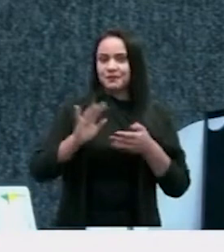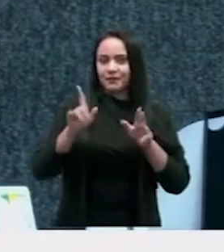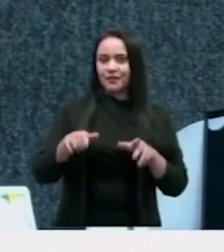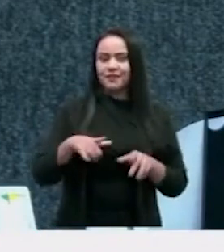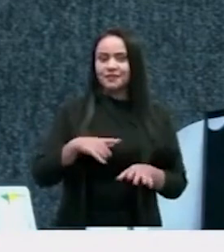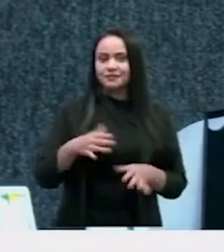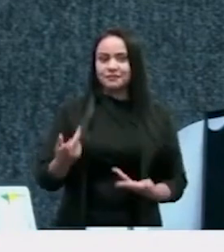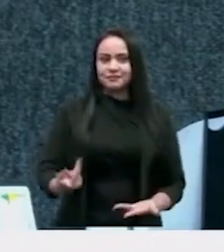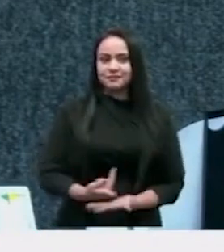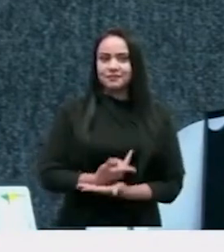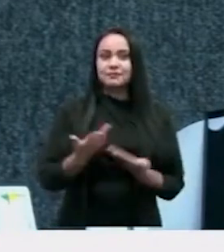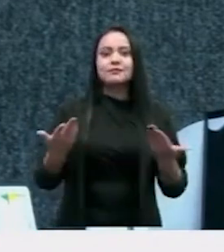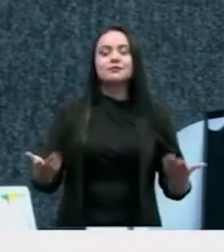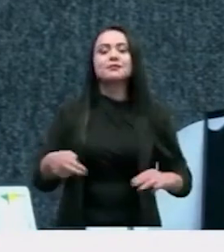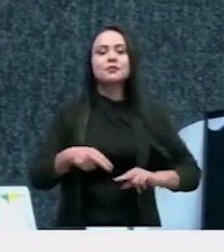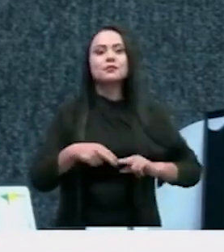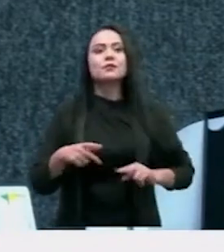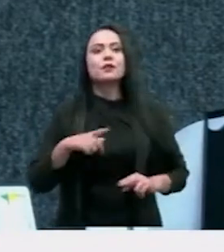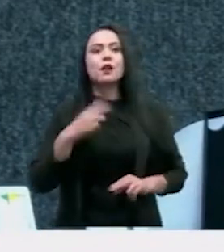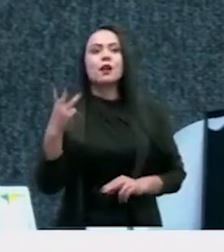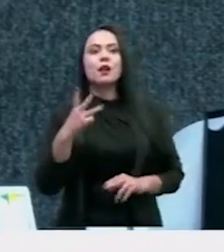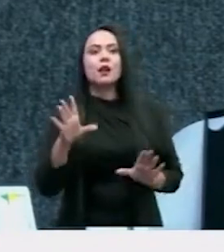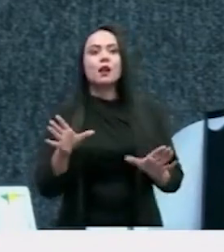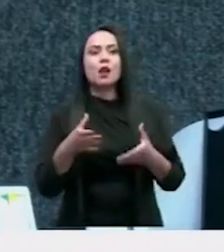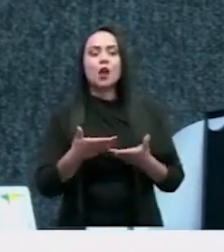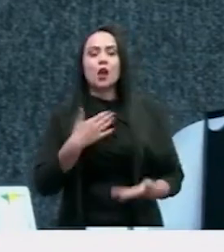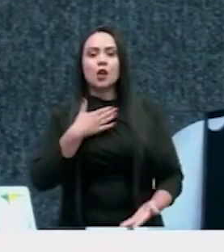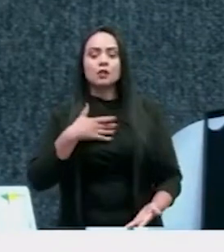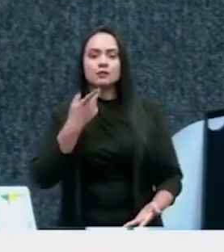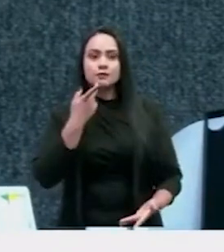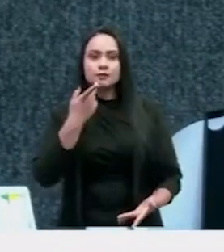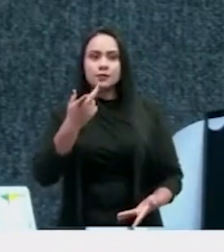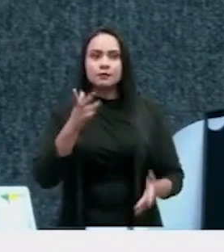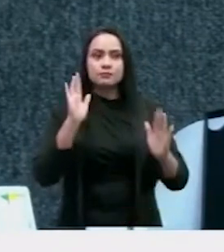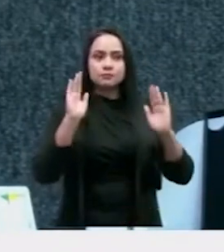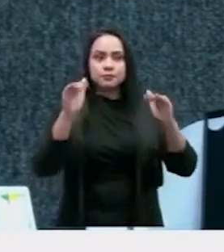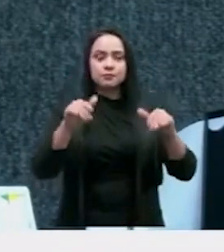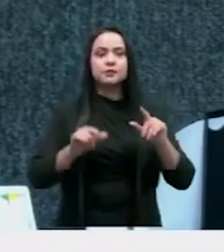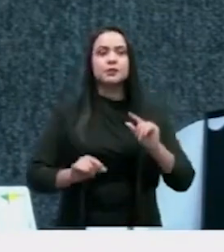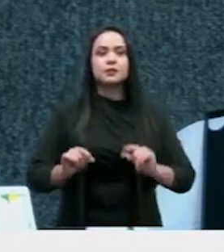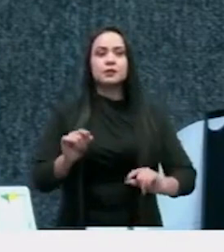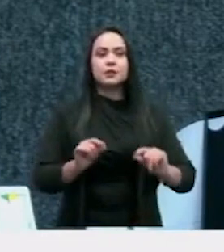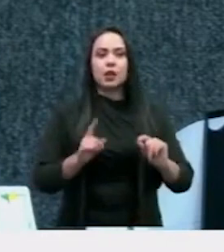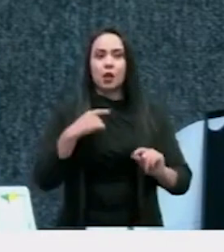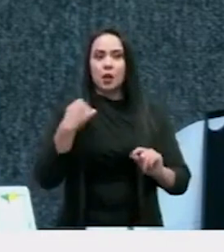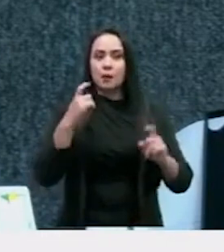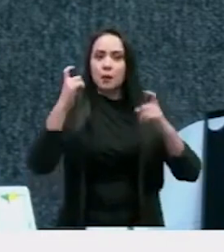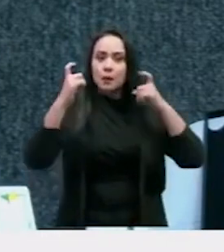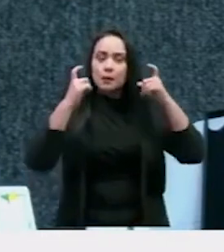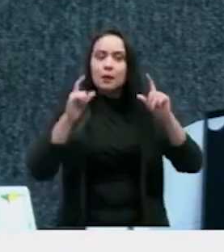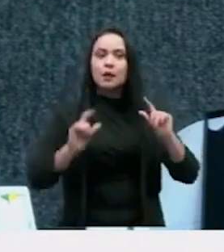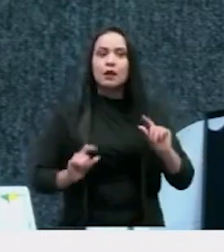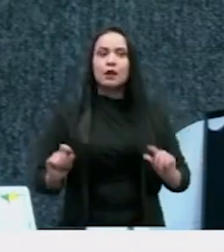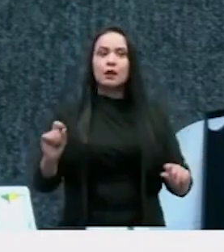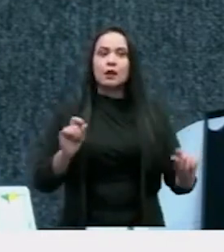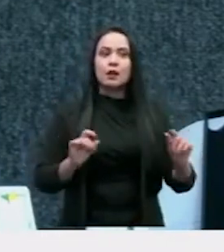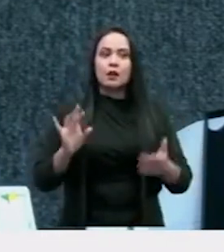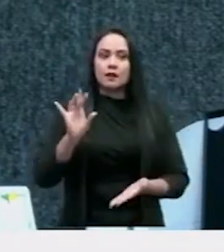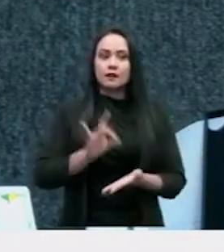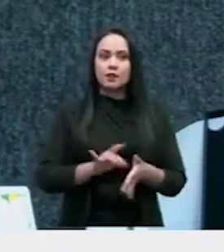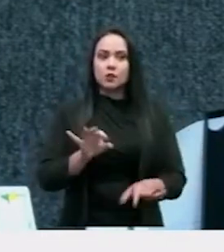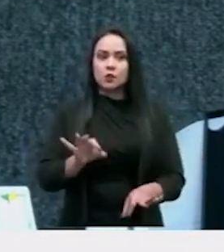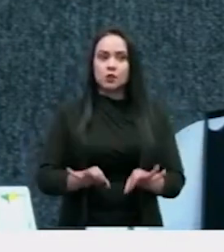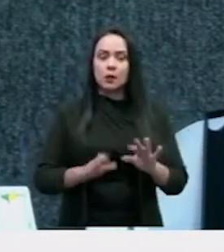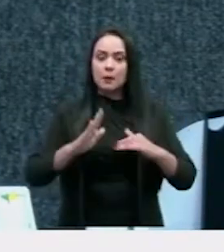Ah e portanto três eixos eu gostaria de brevemente enfatizar aqui das nossas preocupações eficiência da